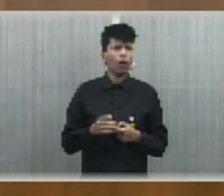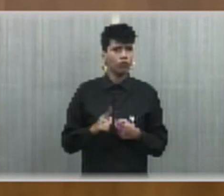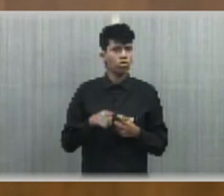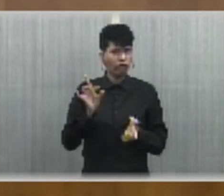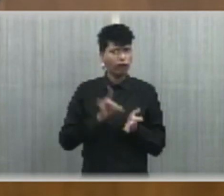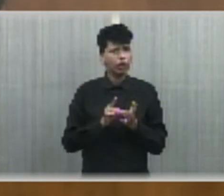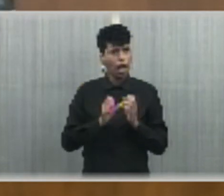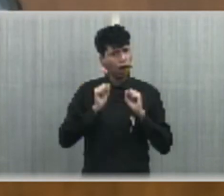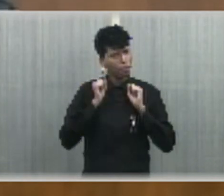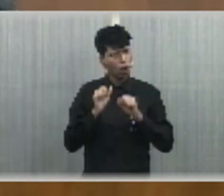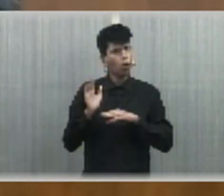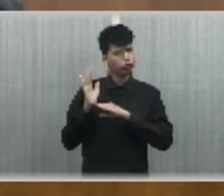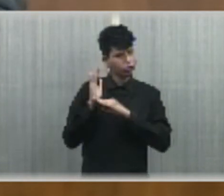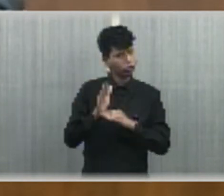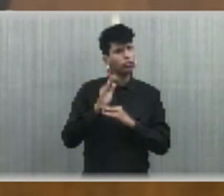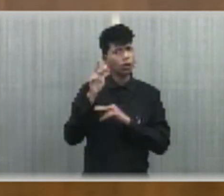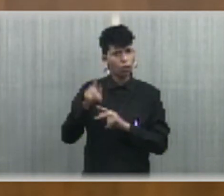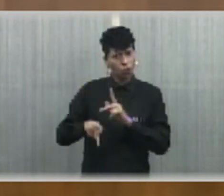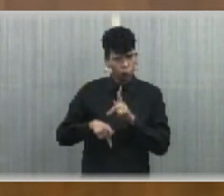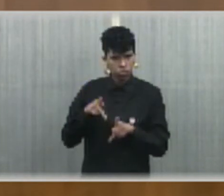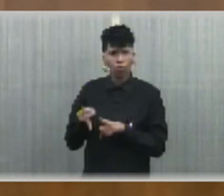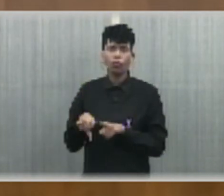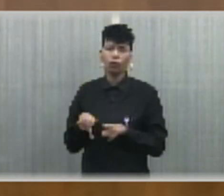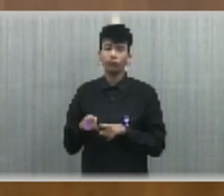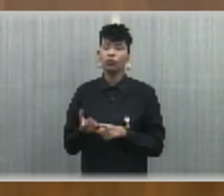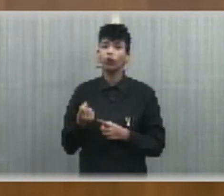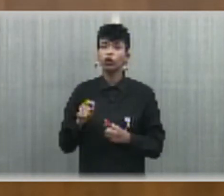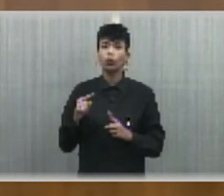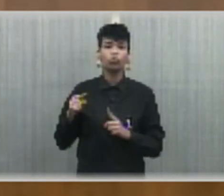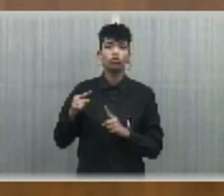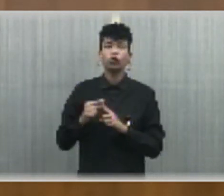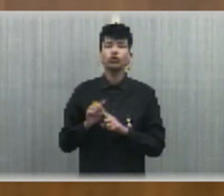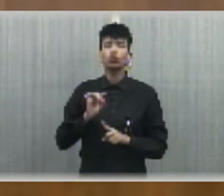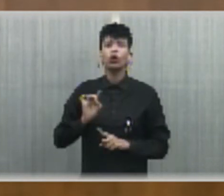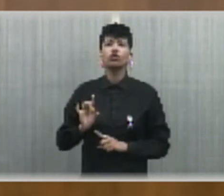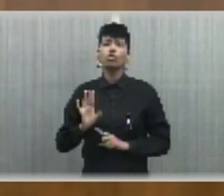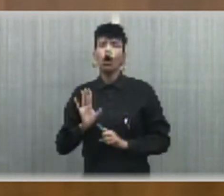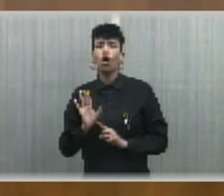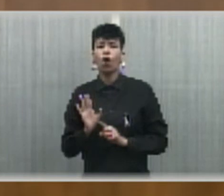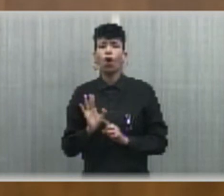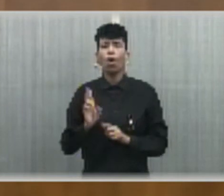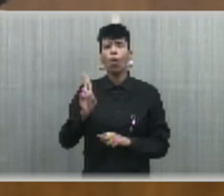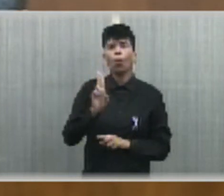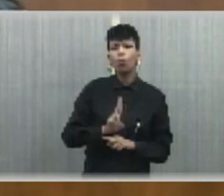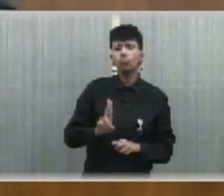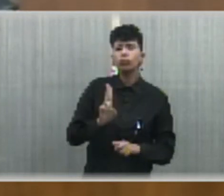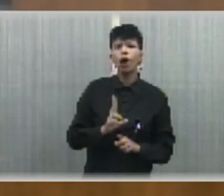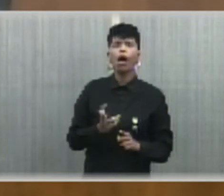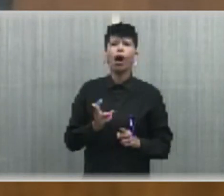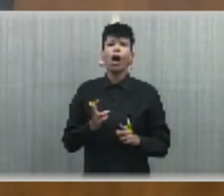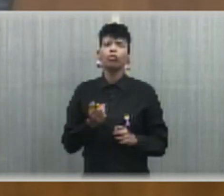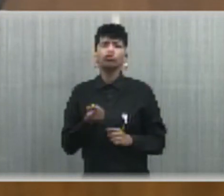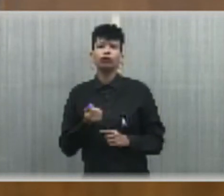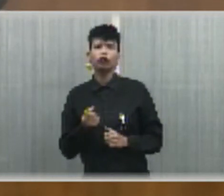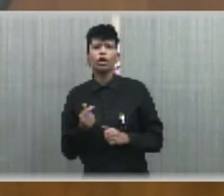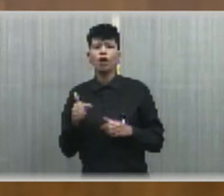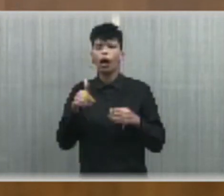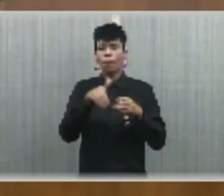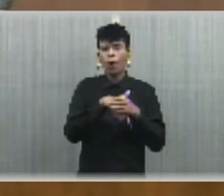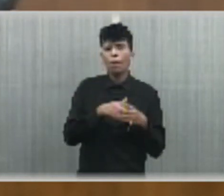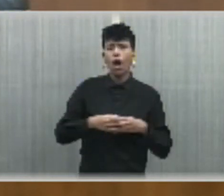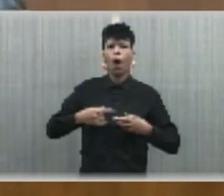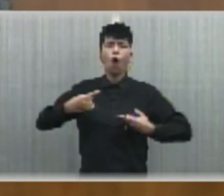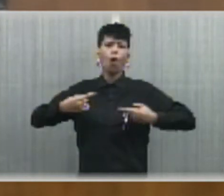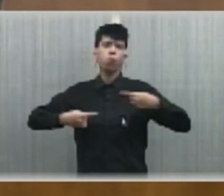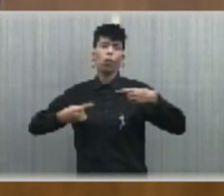vá dar resultado, que a finalidade não seja só coaptação de cabos eleitorais, no ano, nas